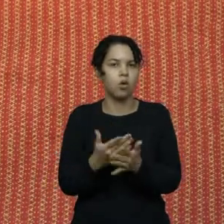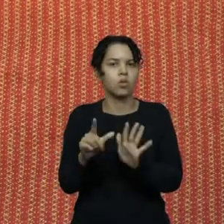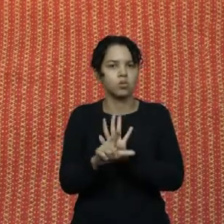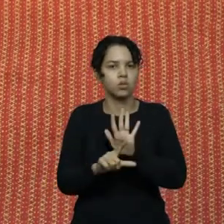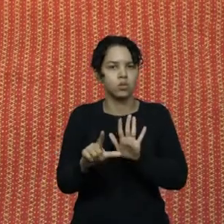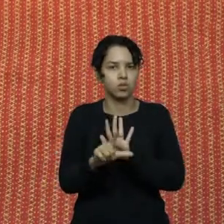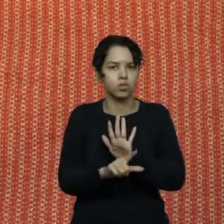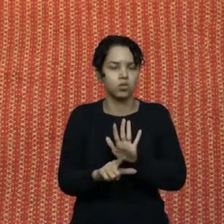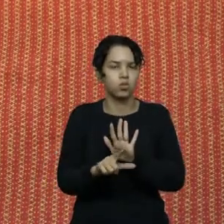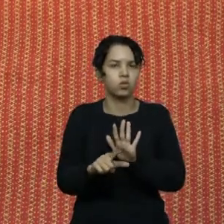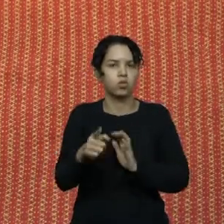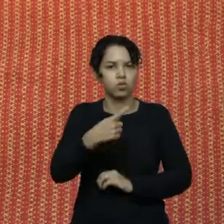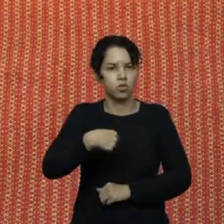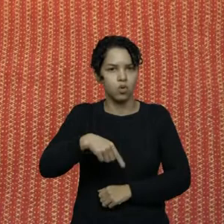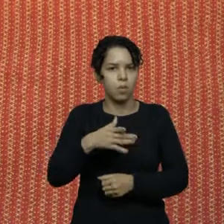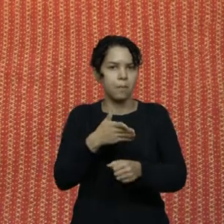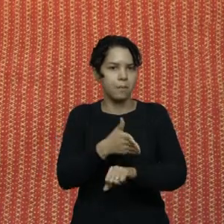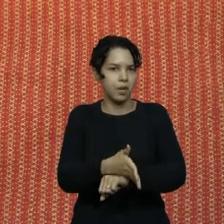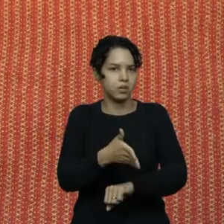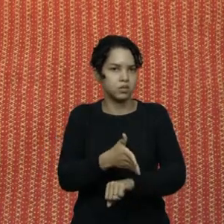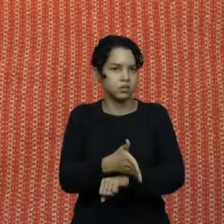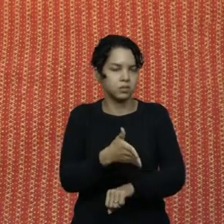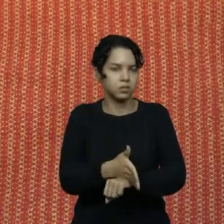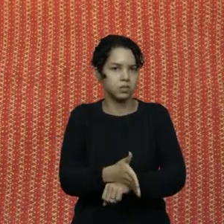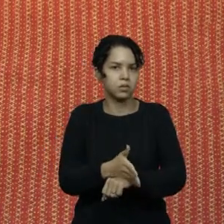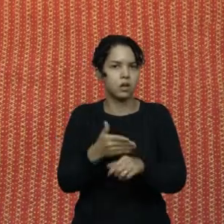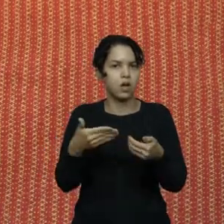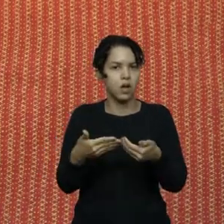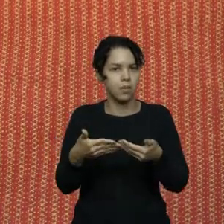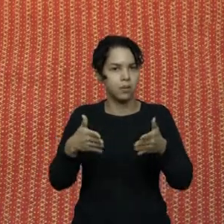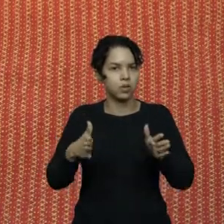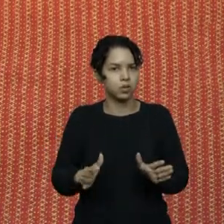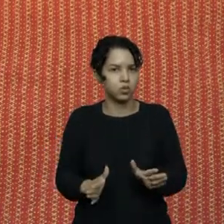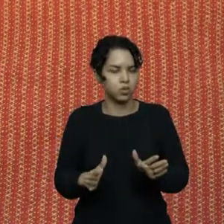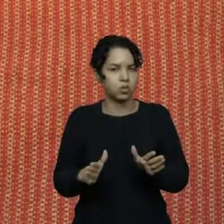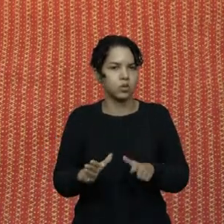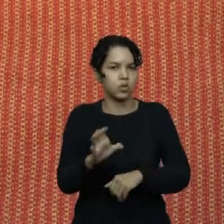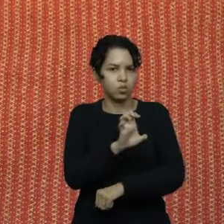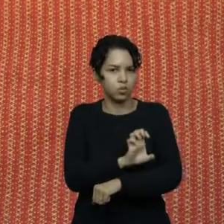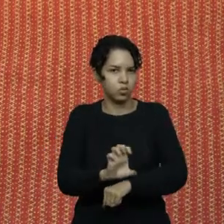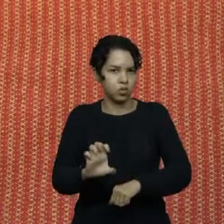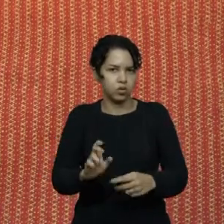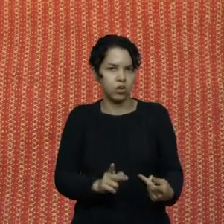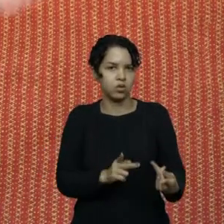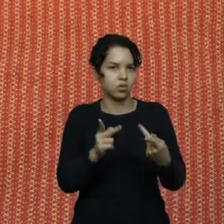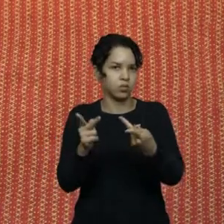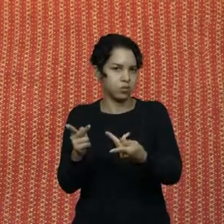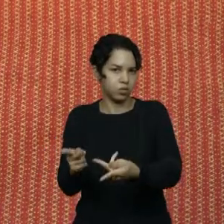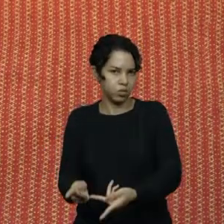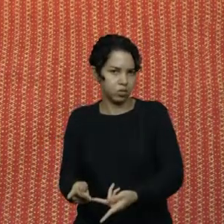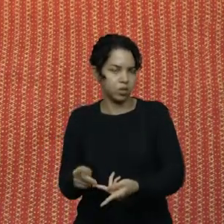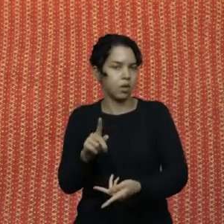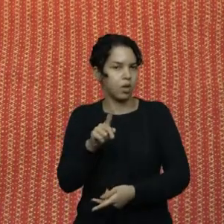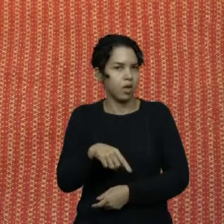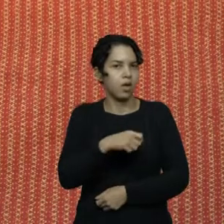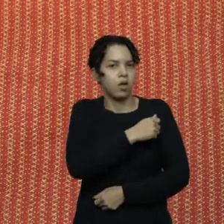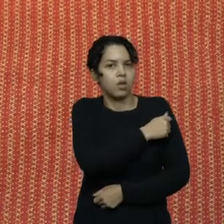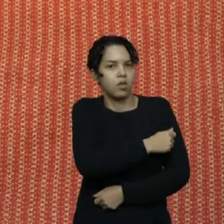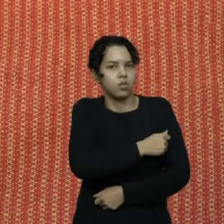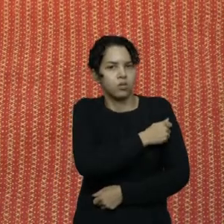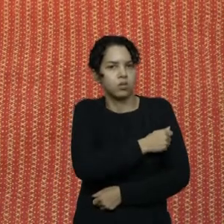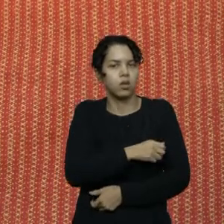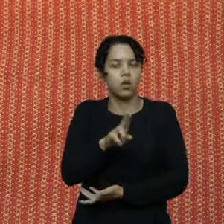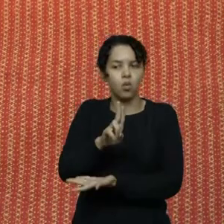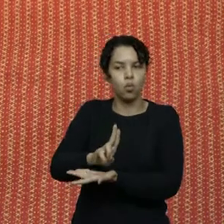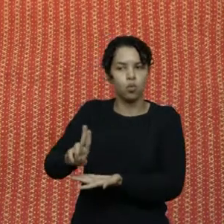nós participamos da abertura do estágio-visita São estudantes da zona